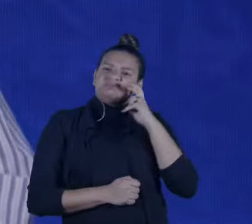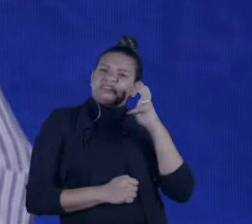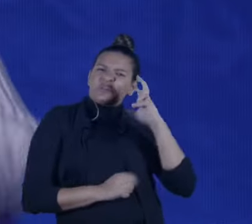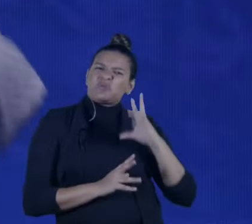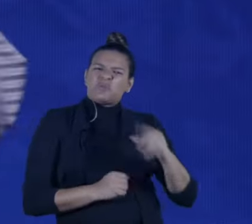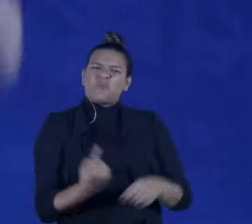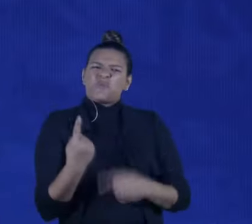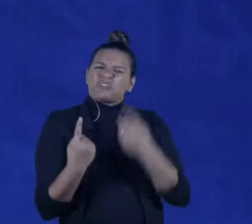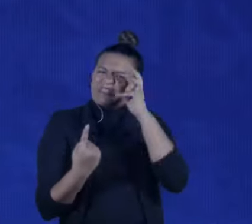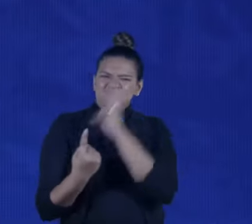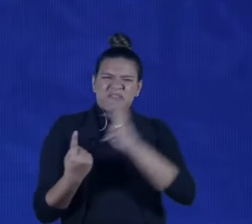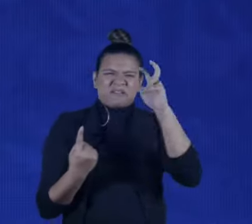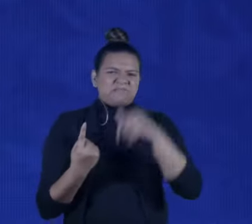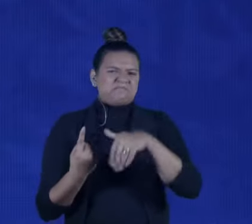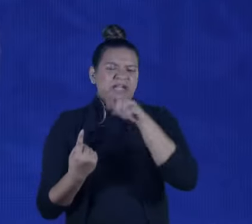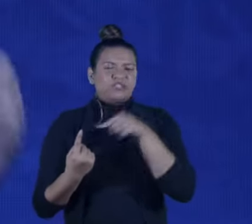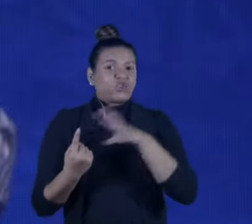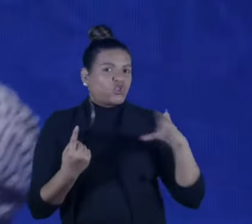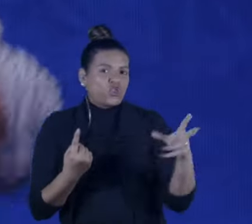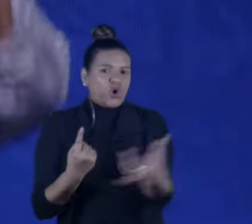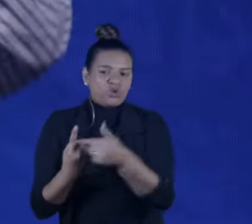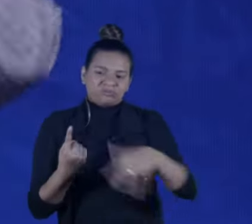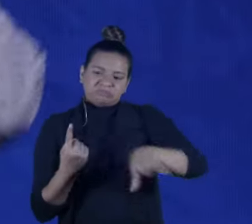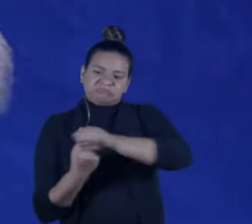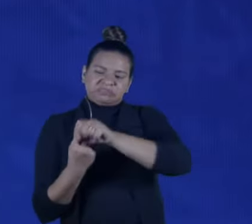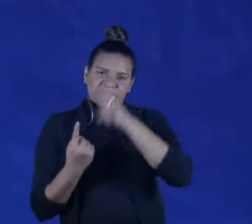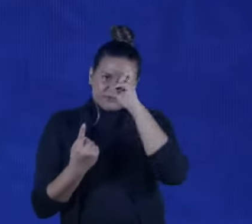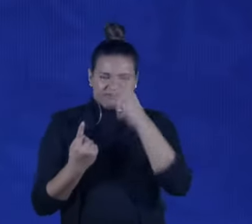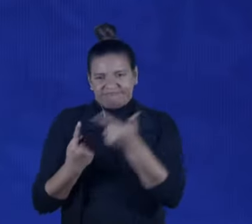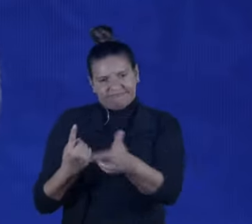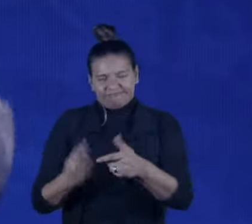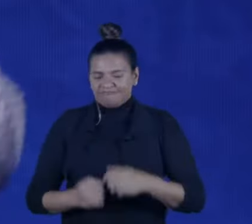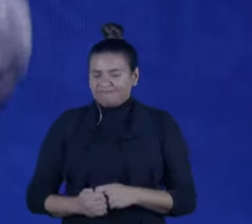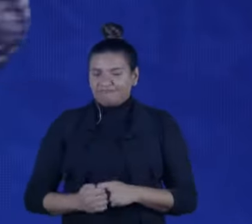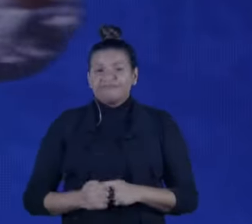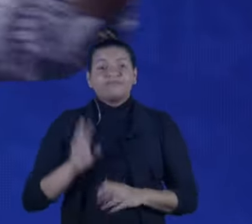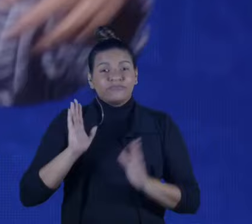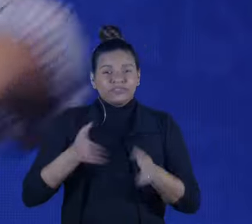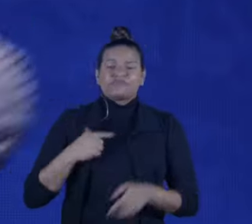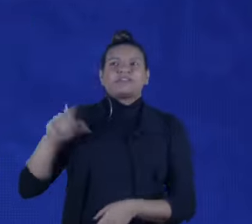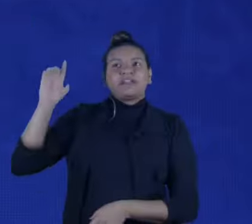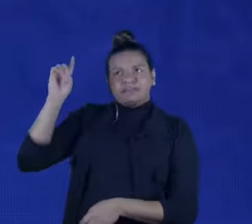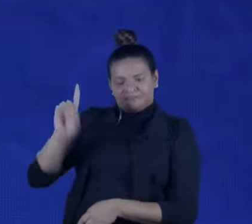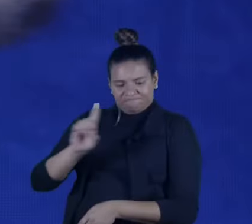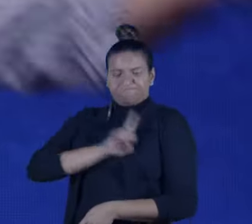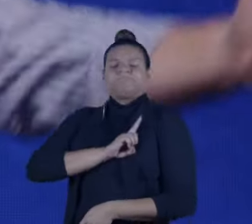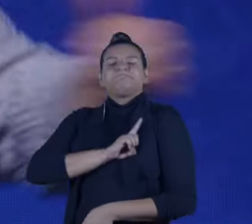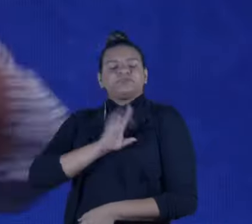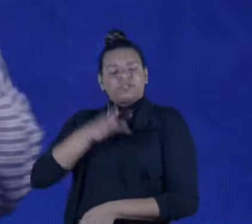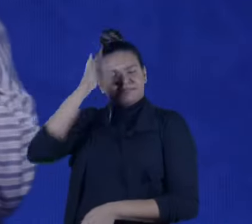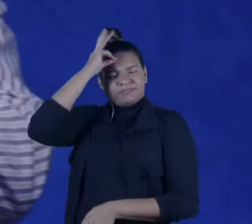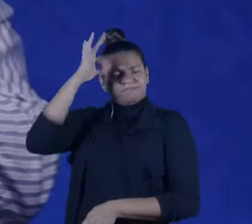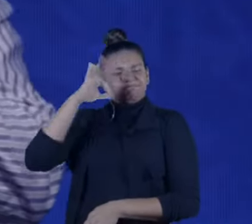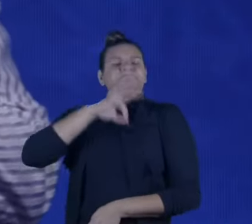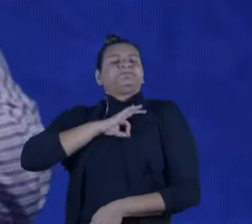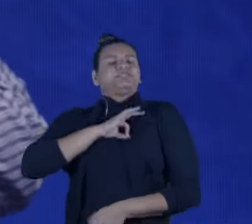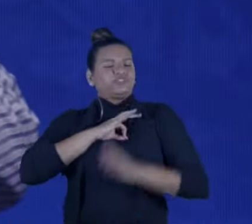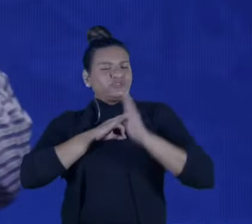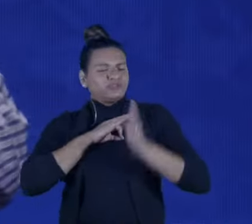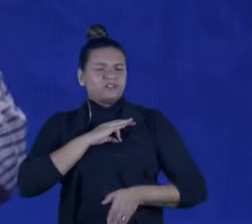Cristo. Mesmo que o Espírito Santo habite nela, ela precisa do Espírito, dos irmãos, das